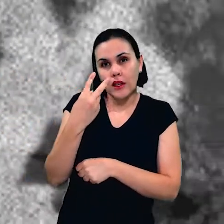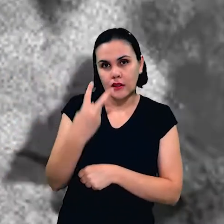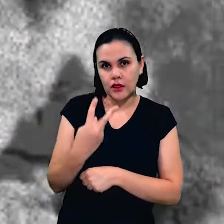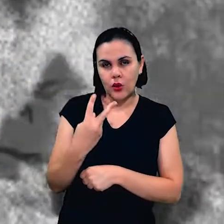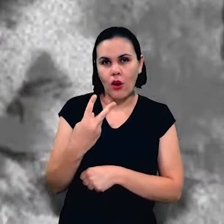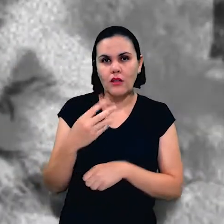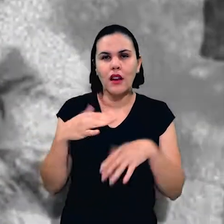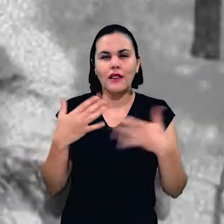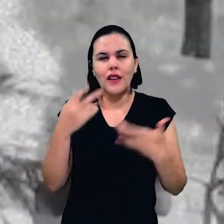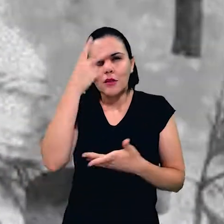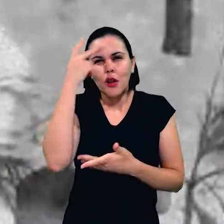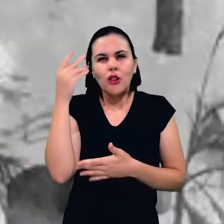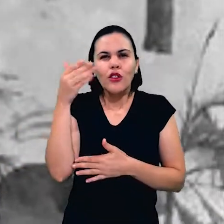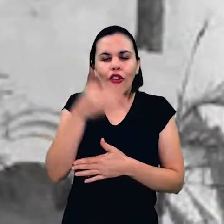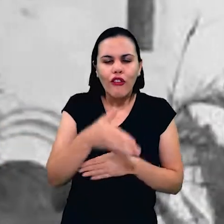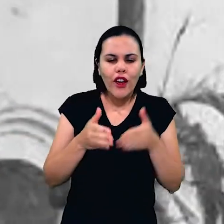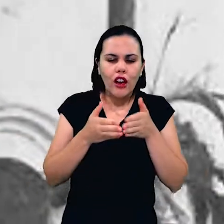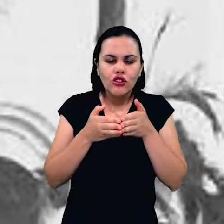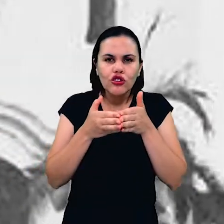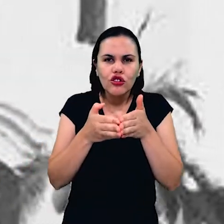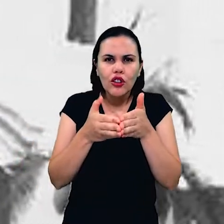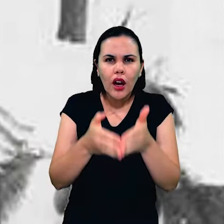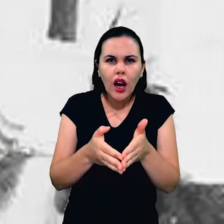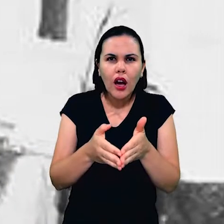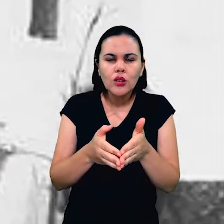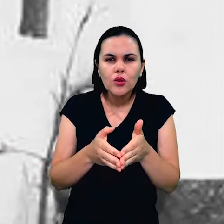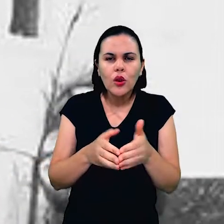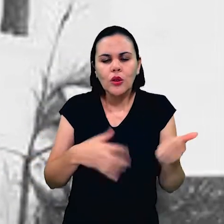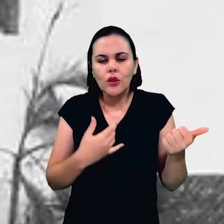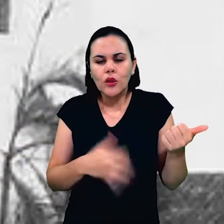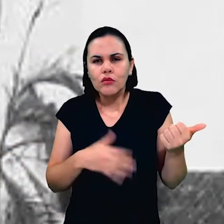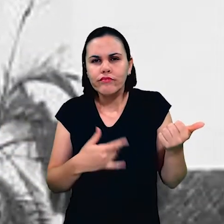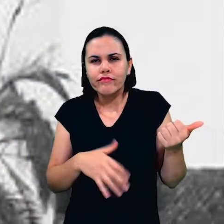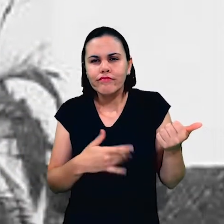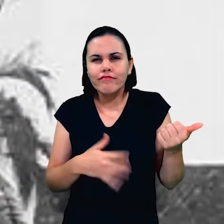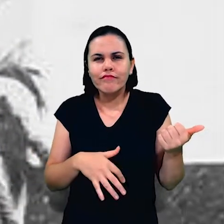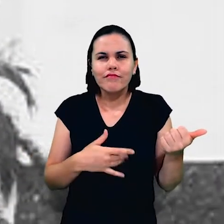1942. Então eles vinham de canoa, tocando violão,